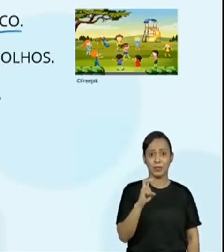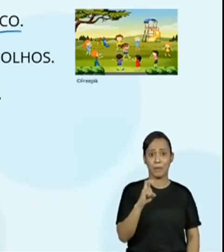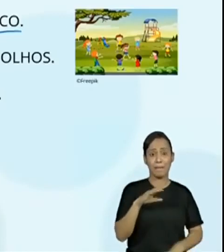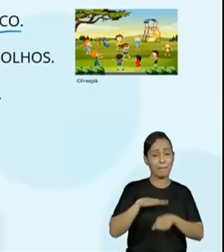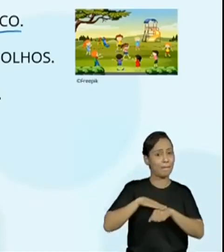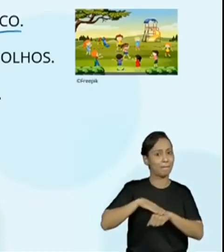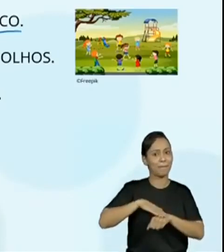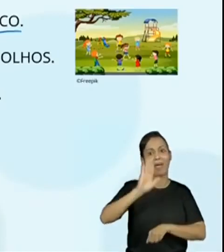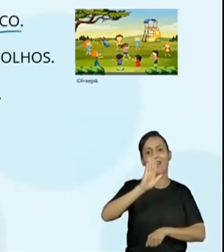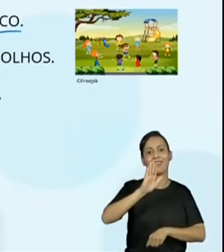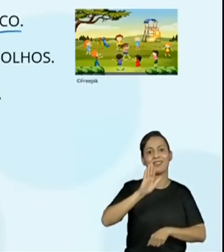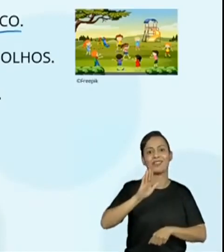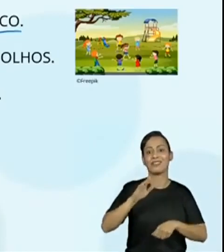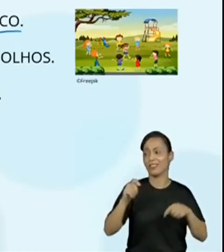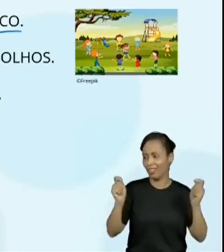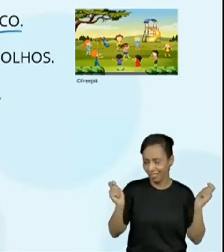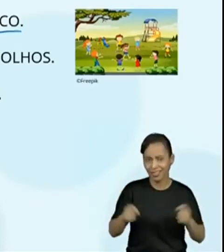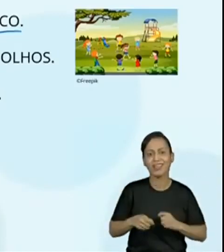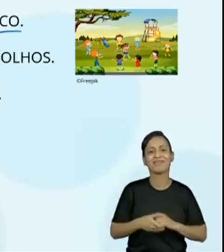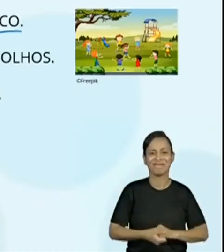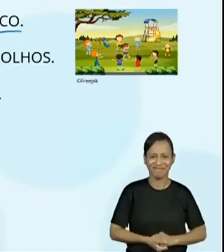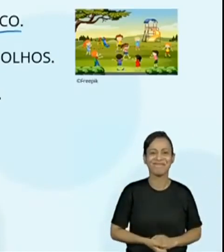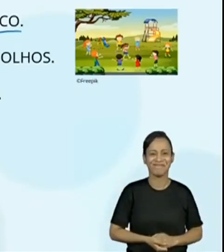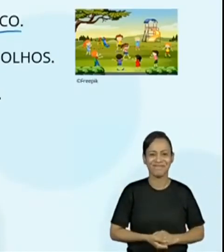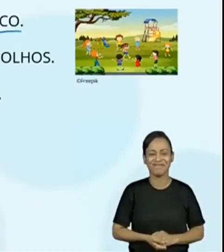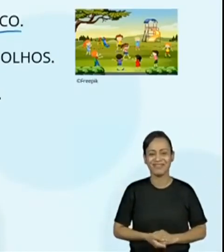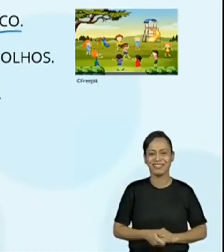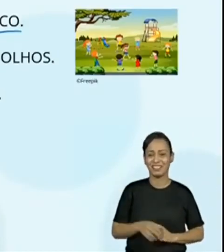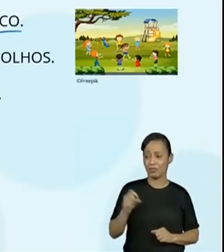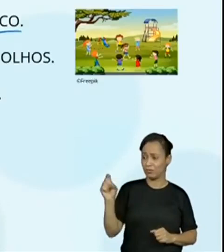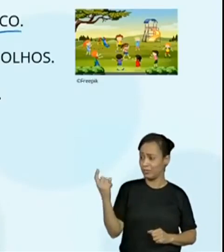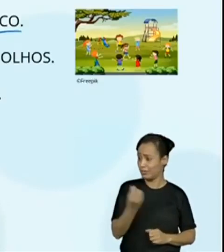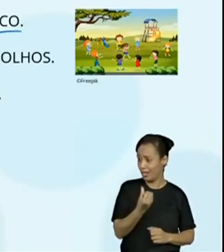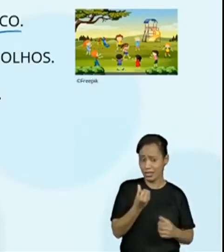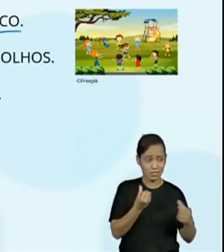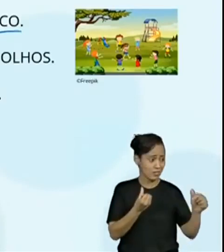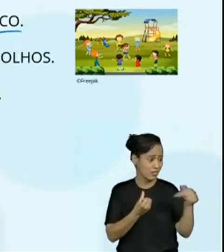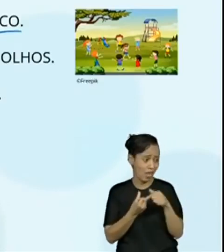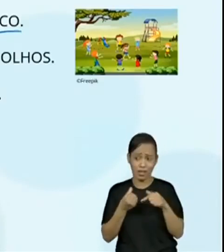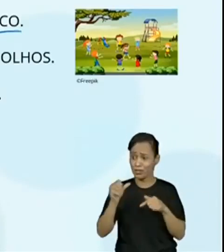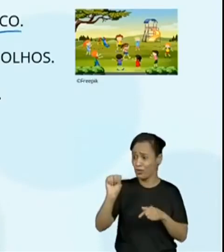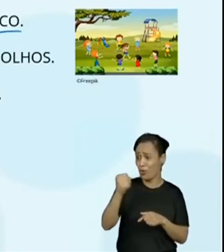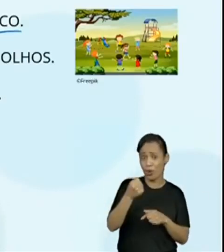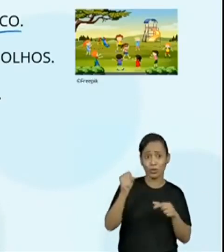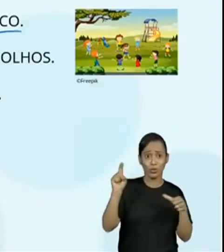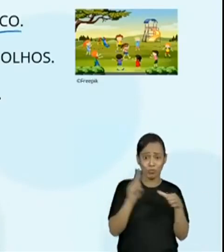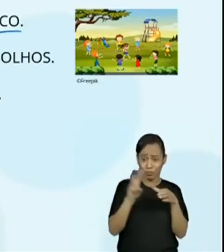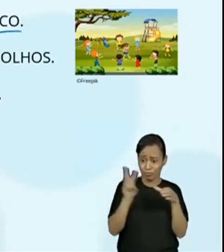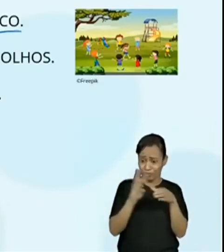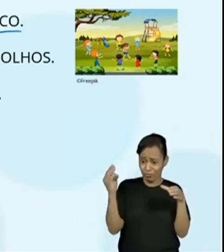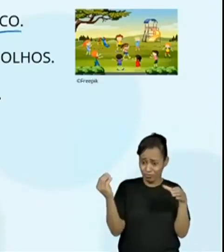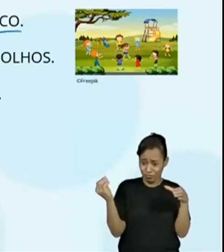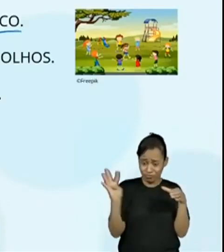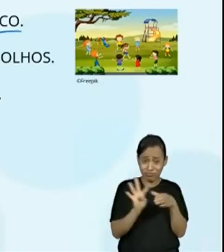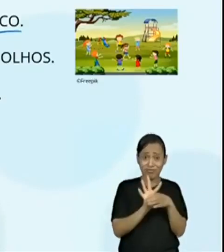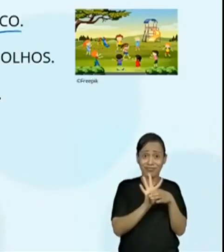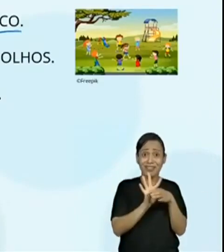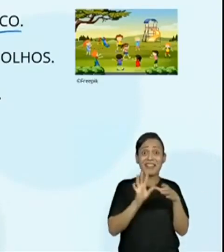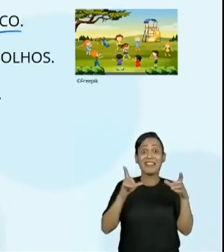galera, vamos brincar. Ai, que delícia. Tá bom? Passou de 5, vamos brincar. Material